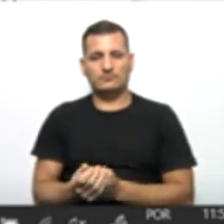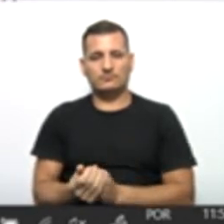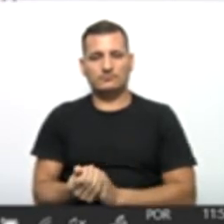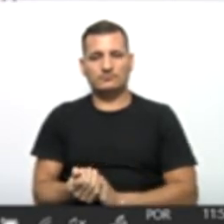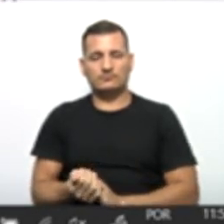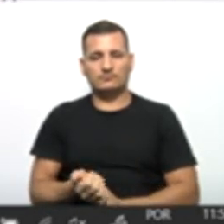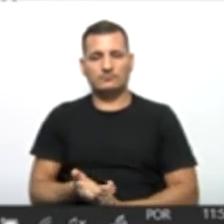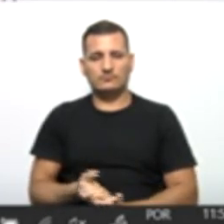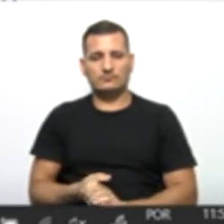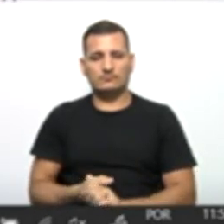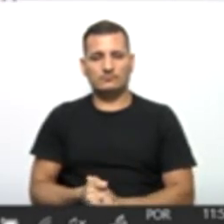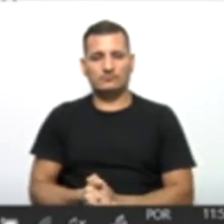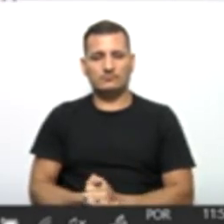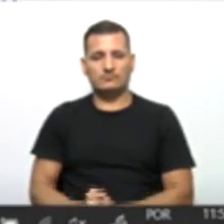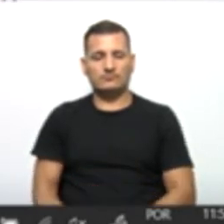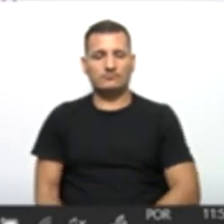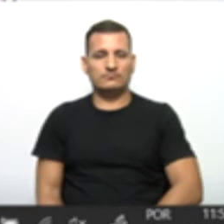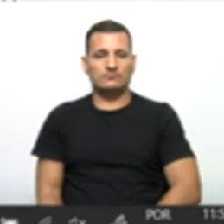abre